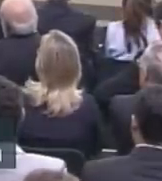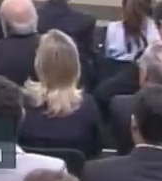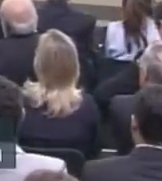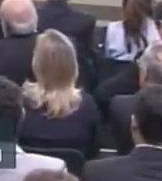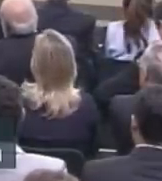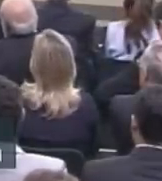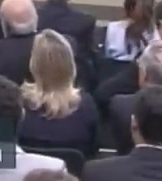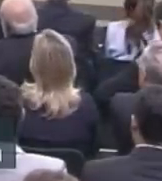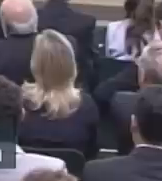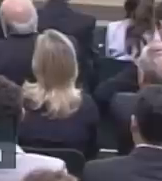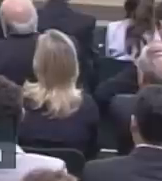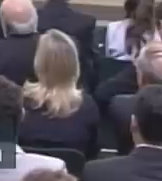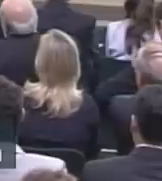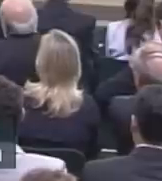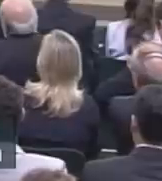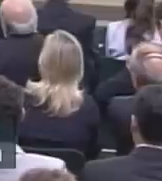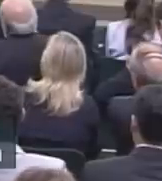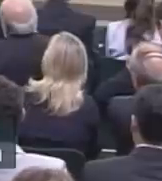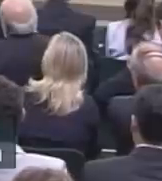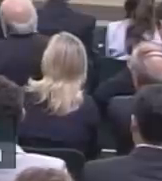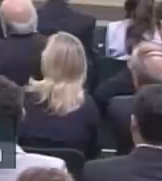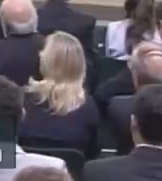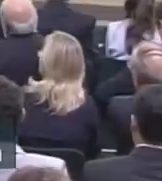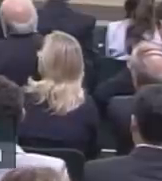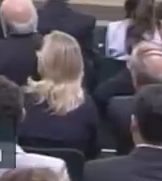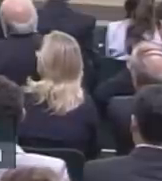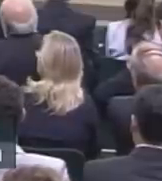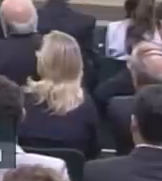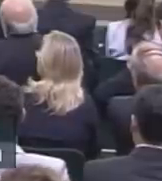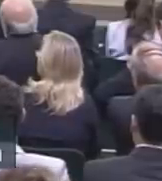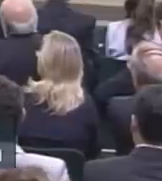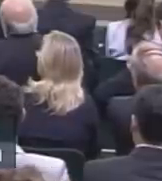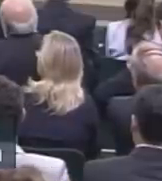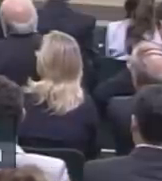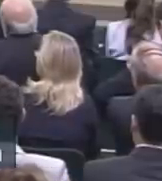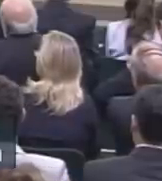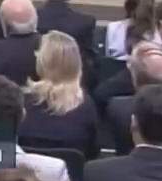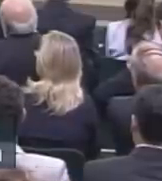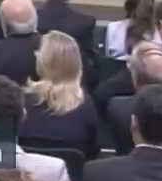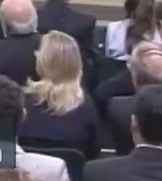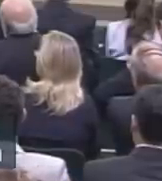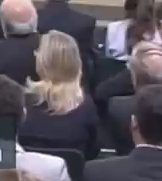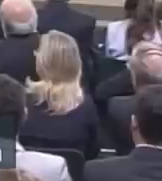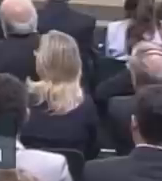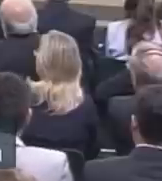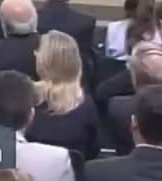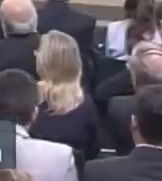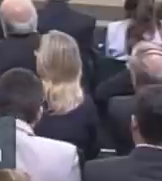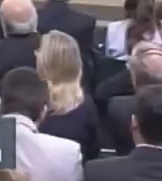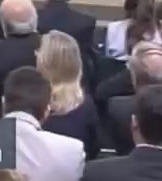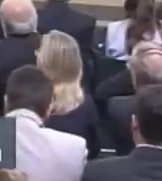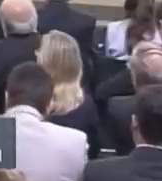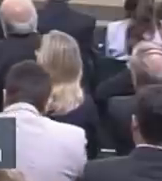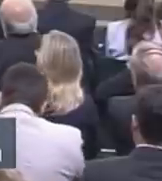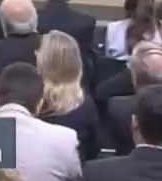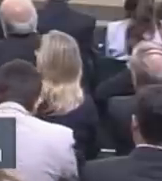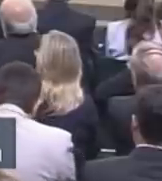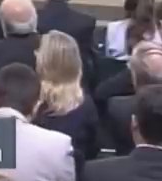não só distribui renda. Com a educação, se constrói também um modelo de